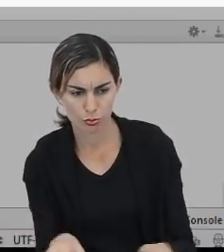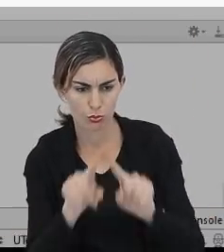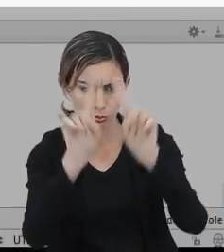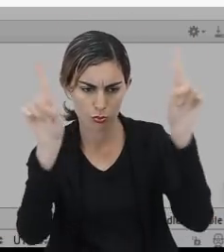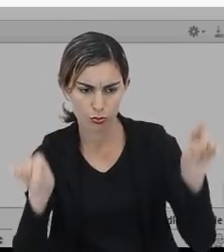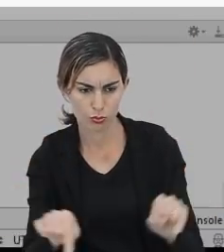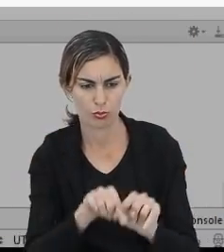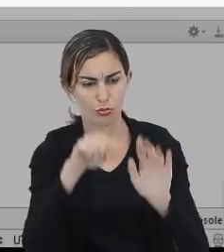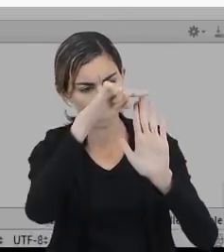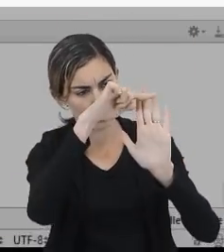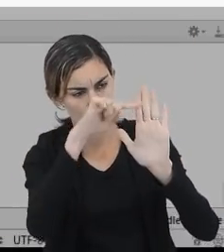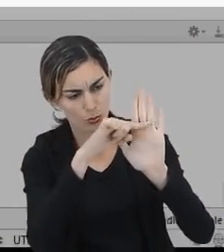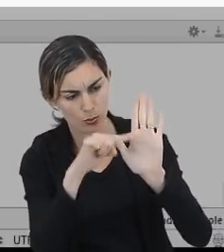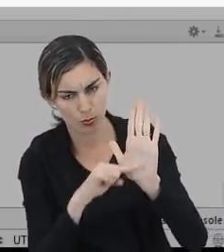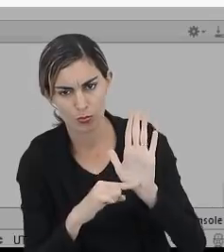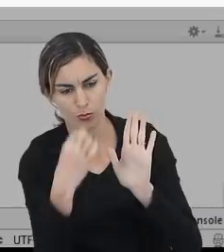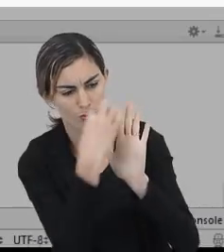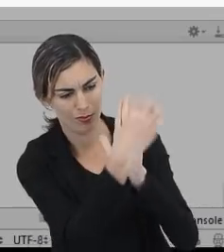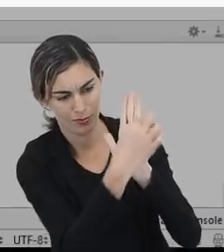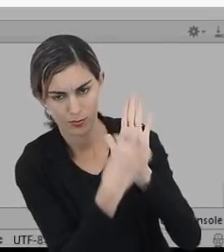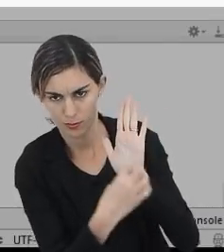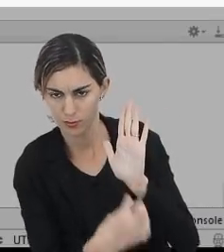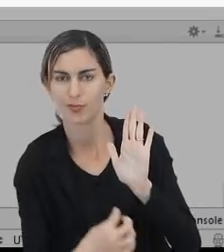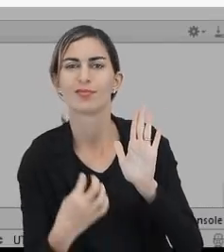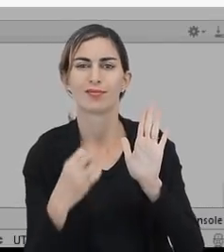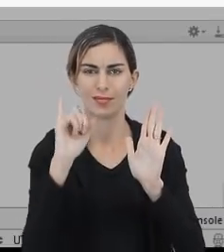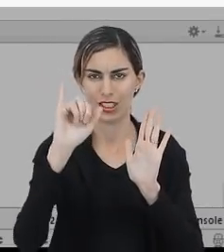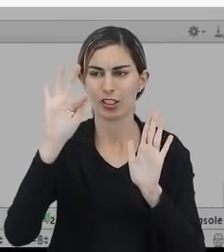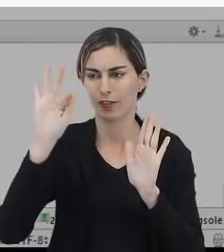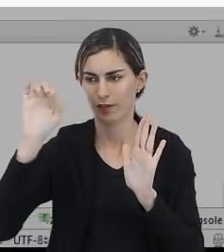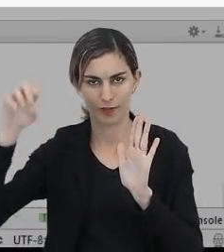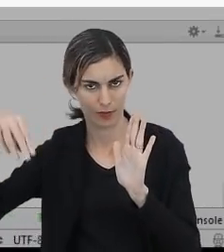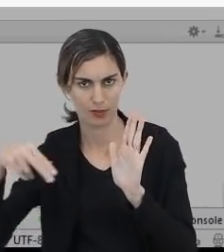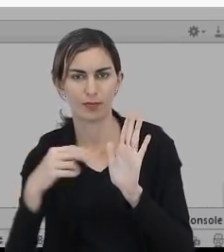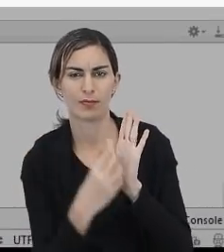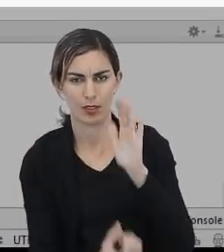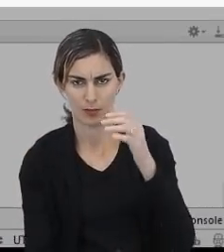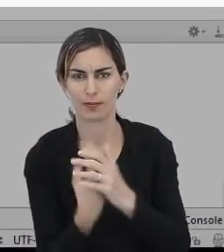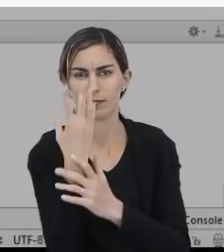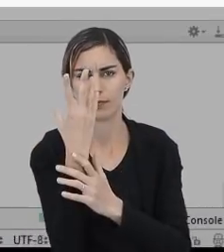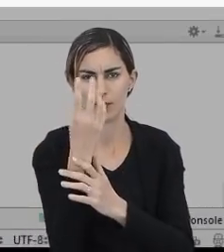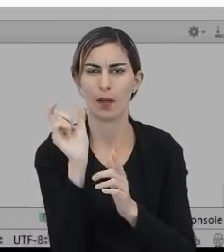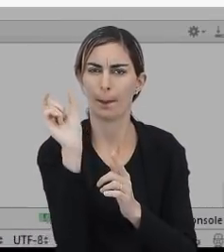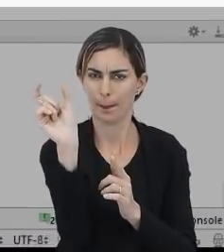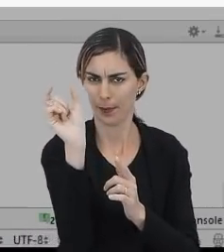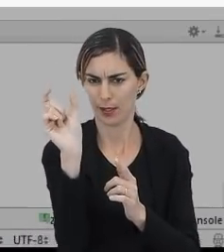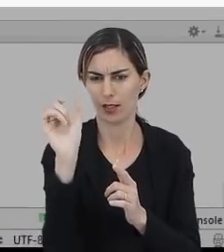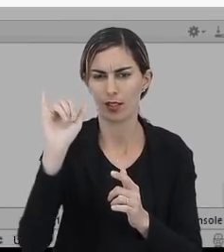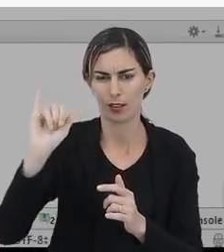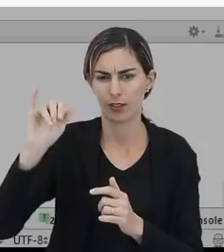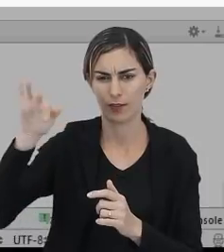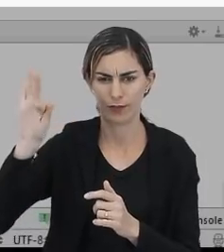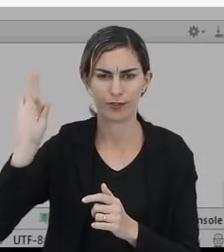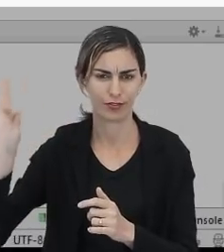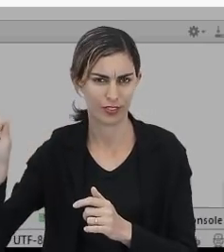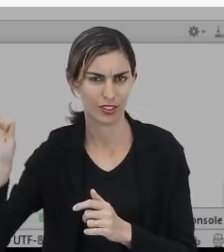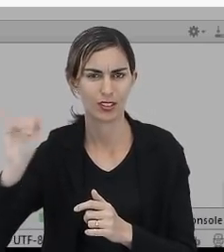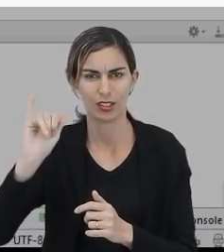o bloco de linhas. Então, a estrutura if ela é criada pela palavra-chave